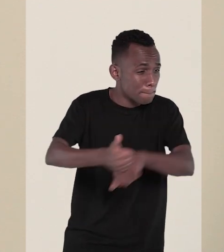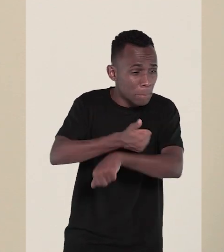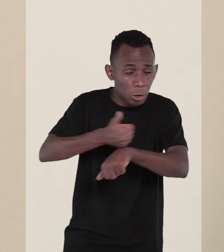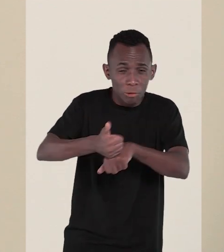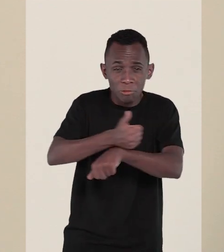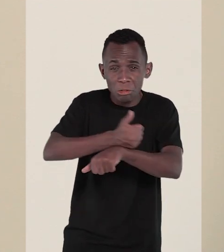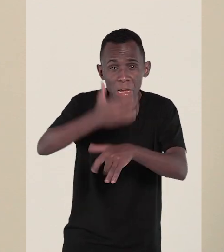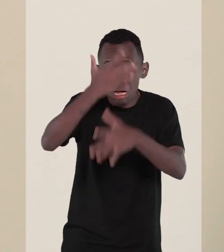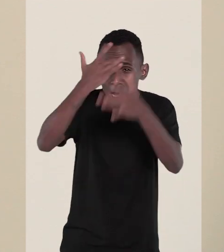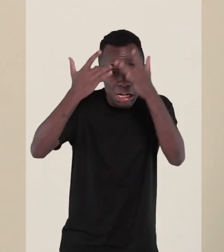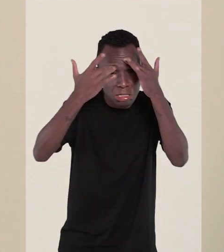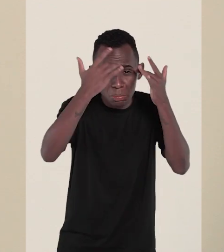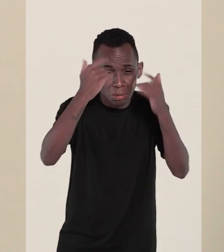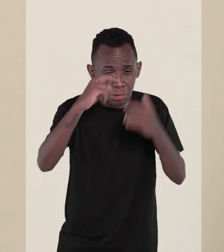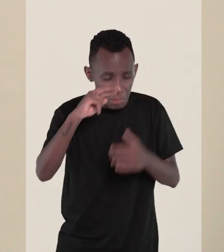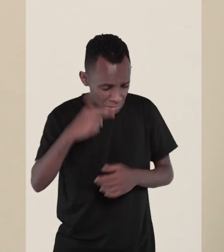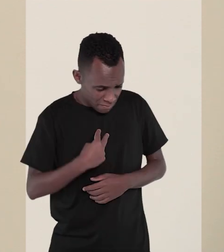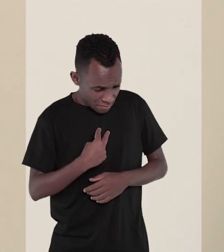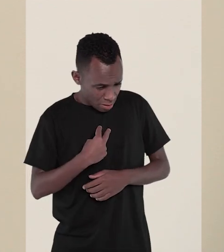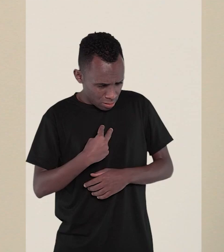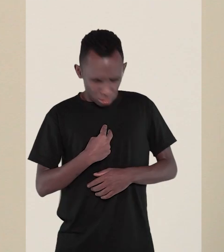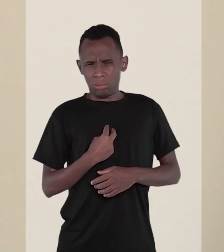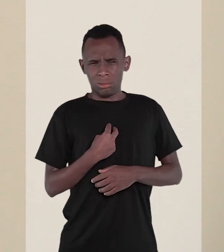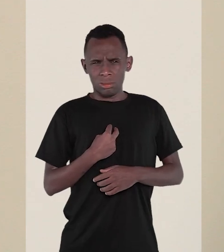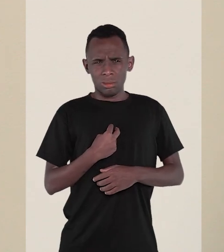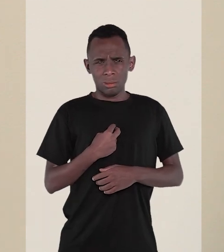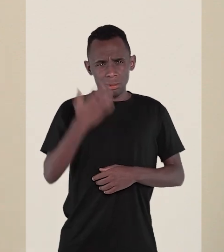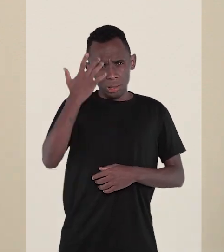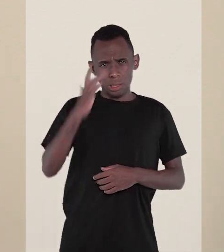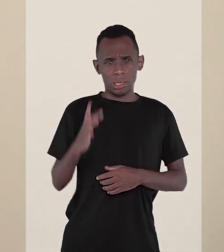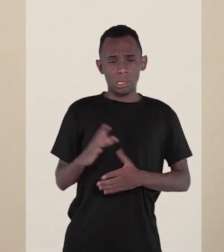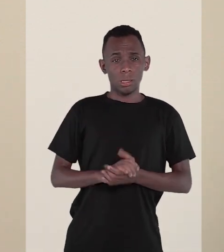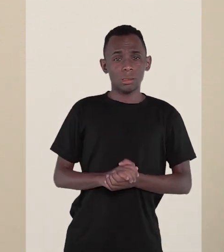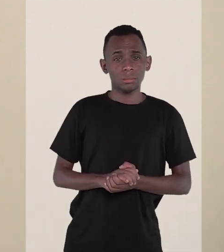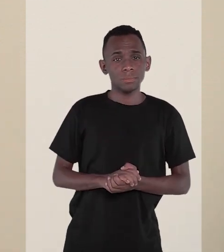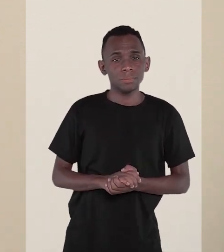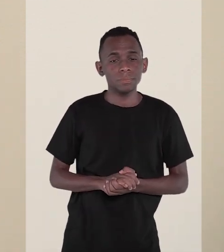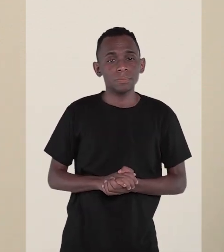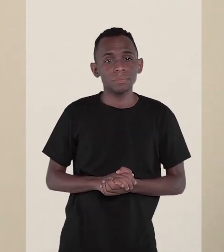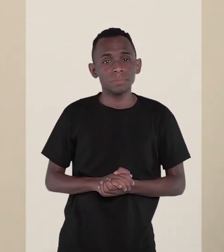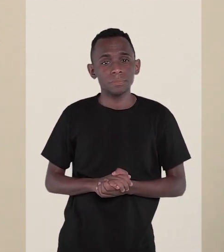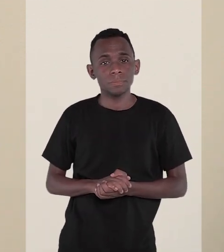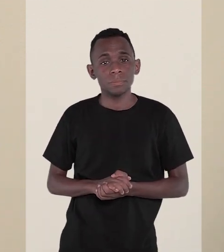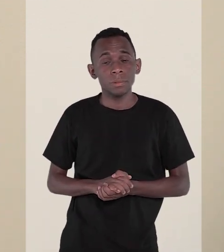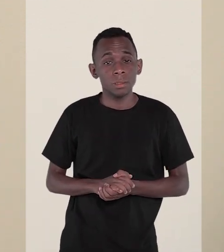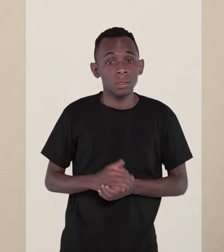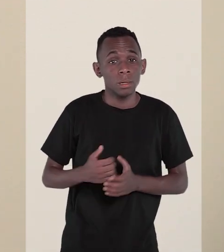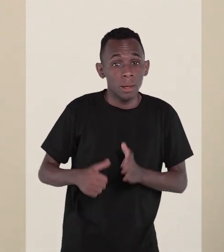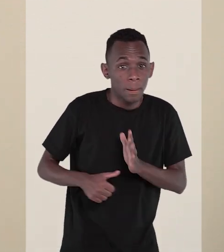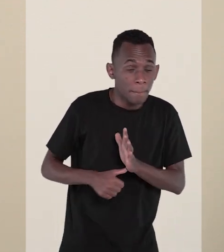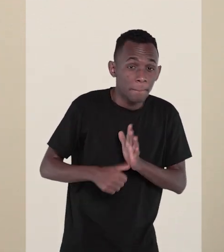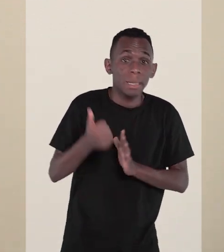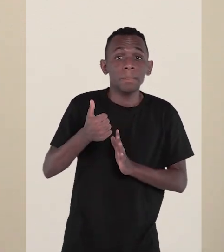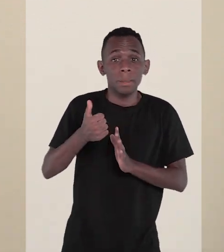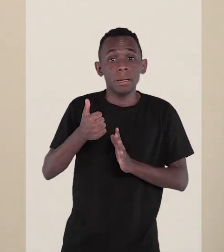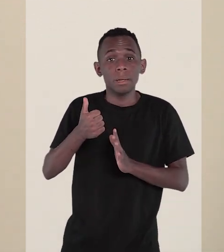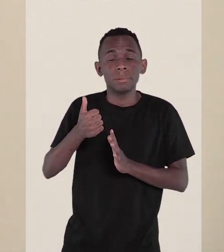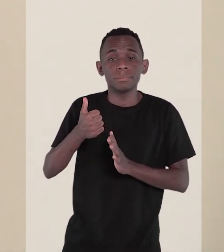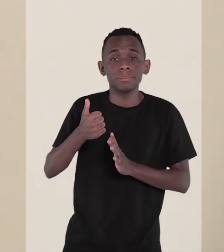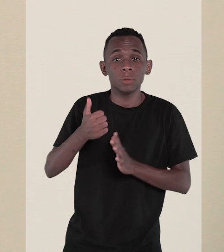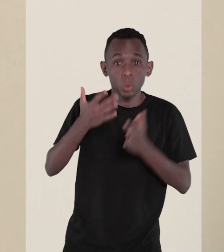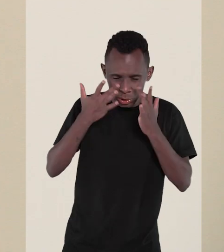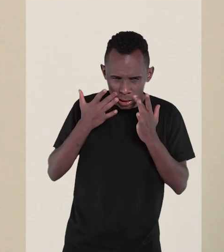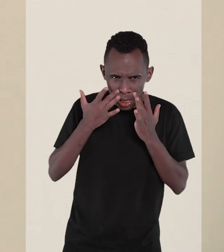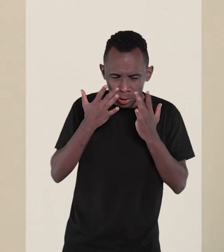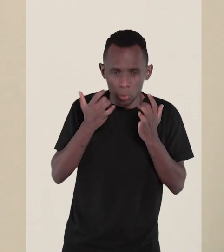sou viciada nesse negócio. Quando eu fui fazer Tô Tateando, por exemplo, que ele perguntou ali, a primeira cena do Tô